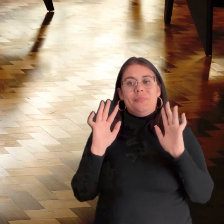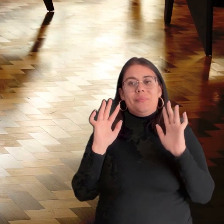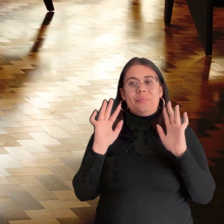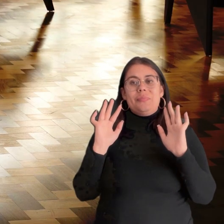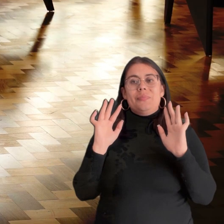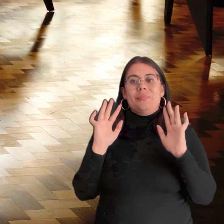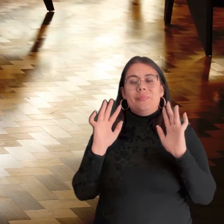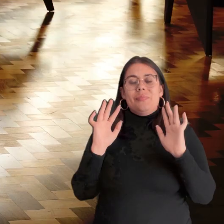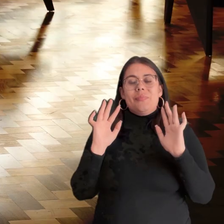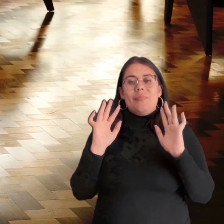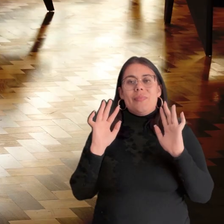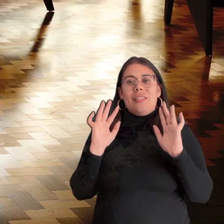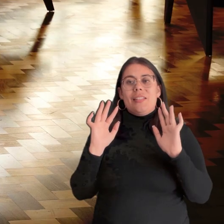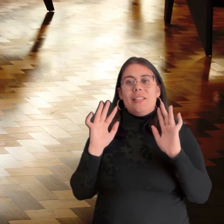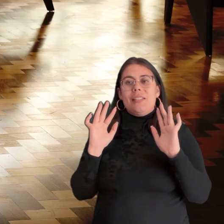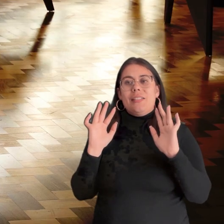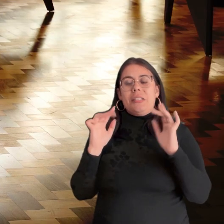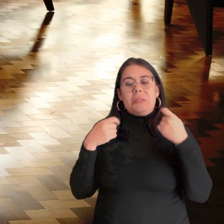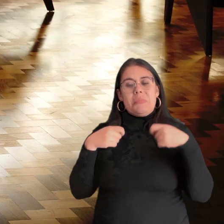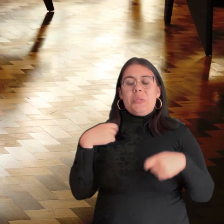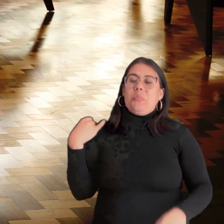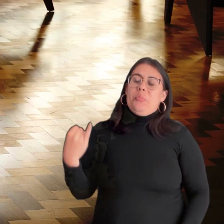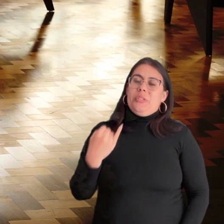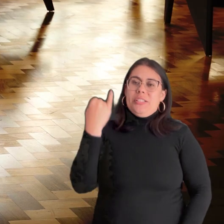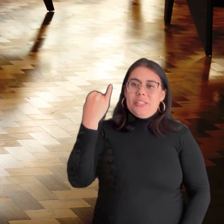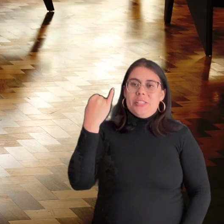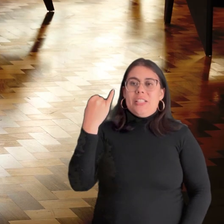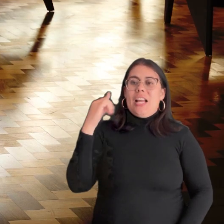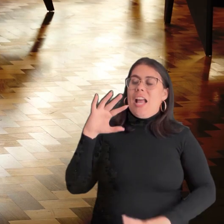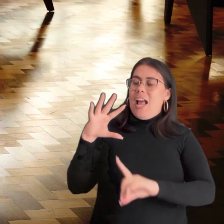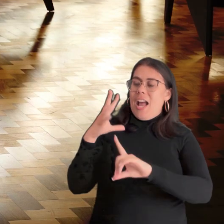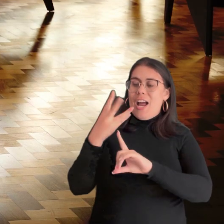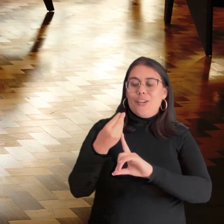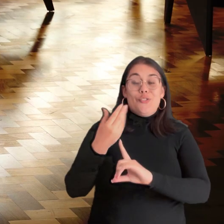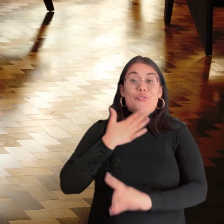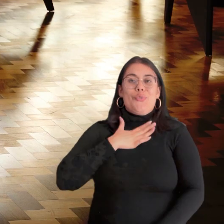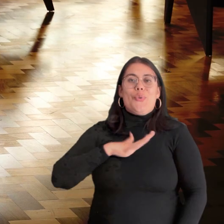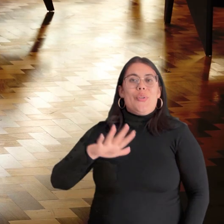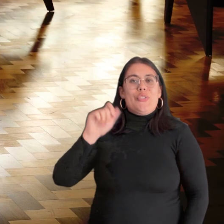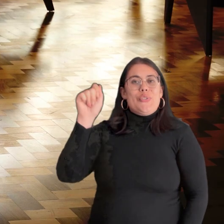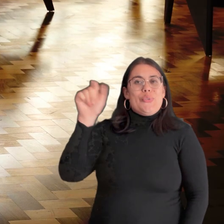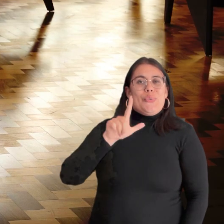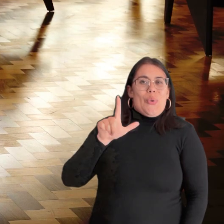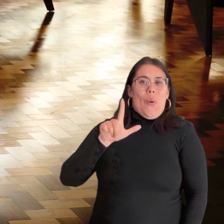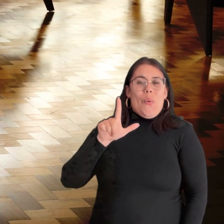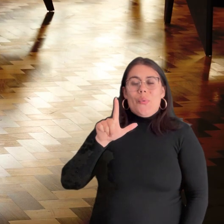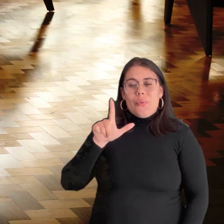A obra de arte não gosta muito de sol, porque seca os materiais que estão ali